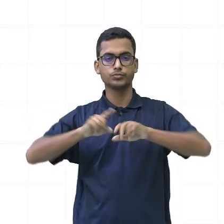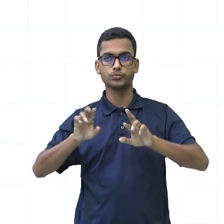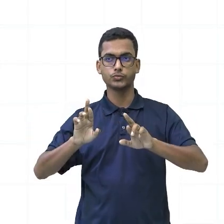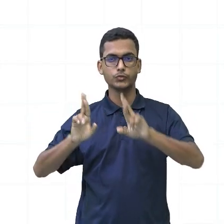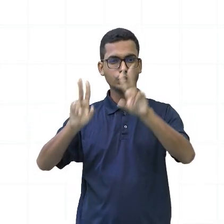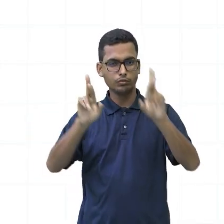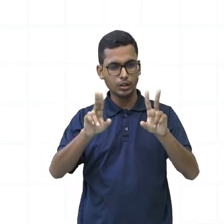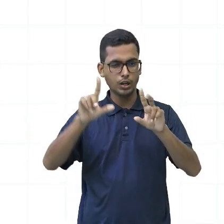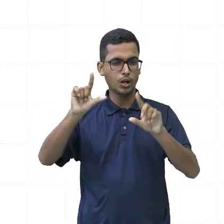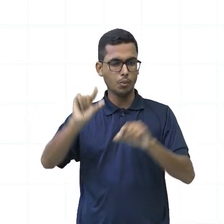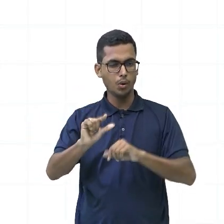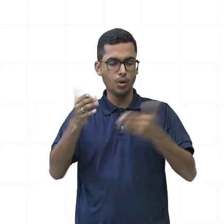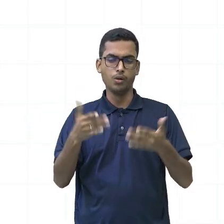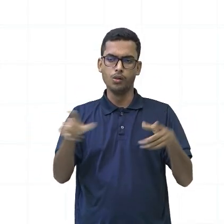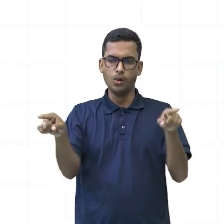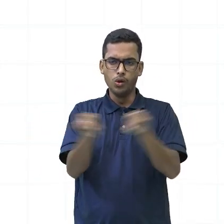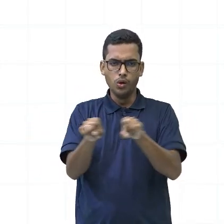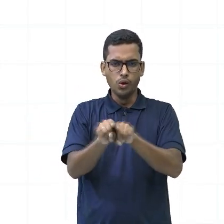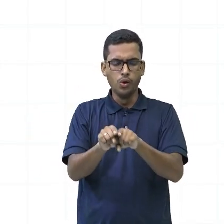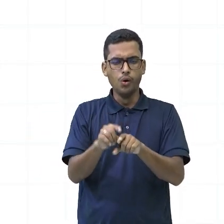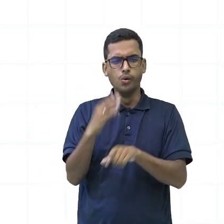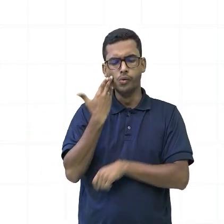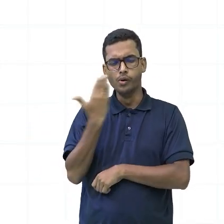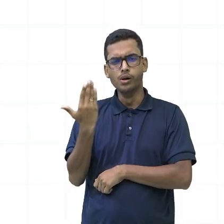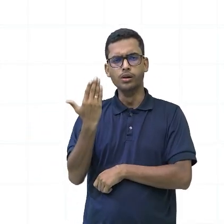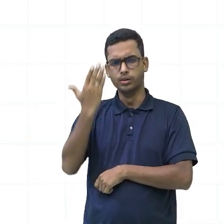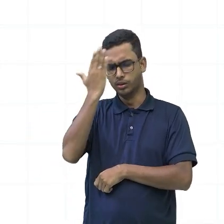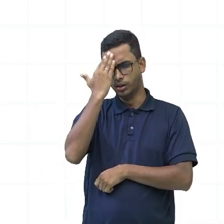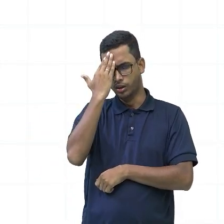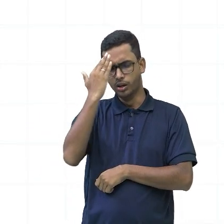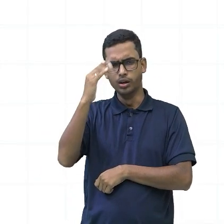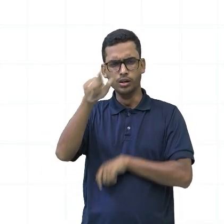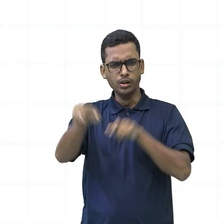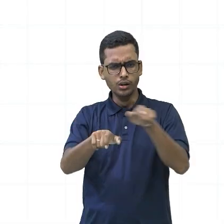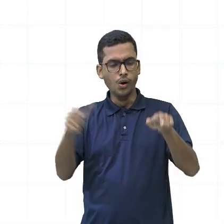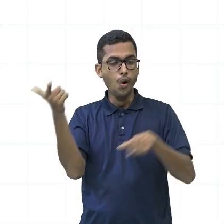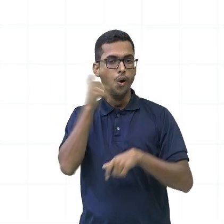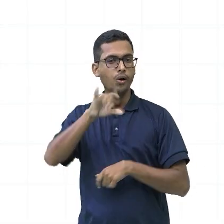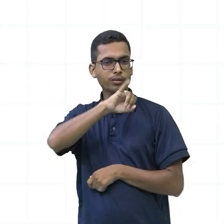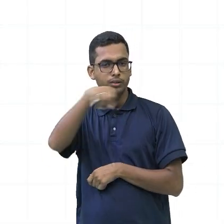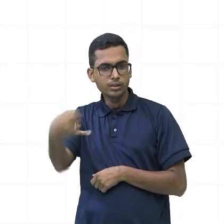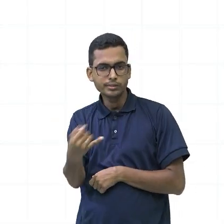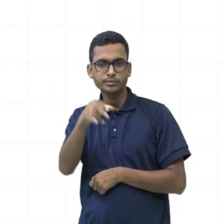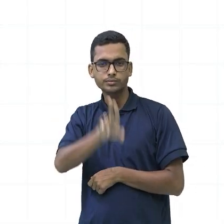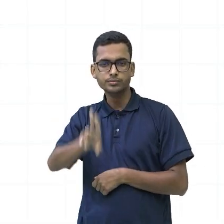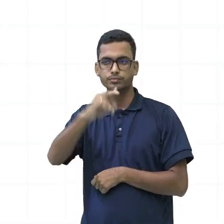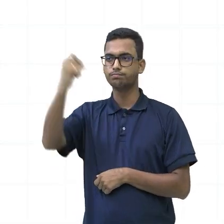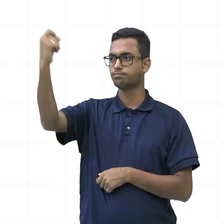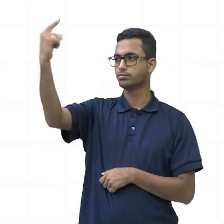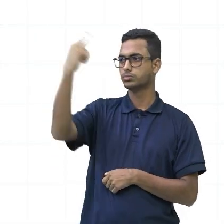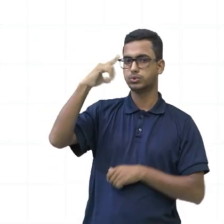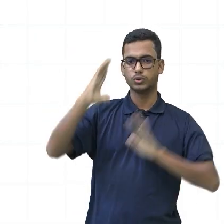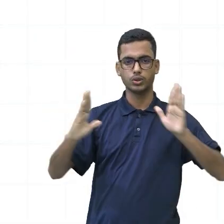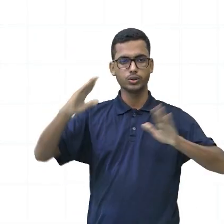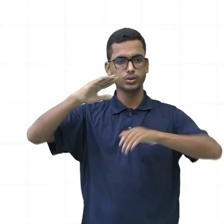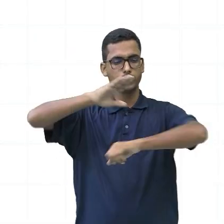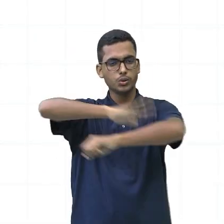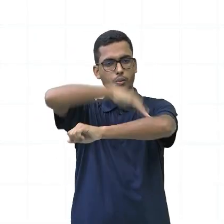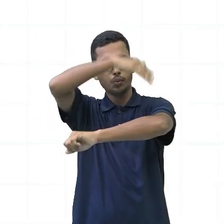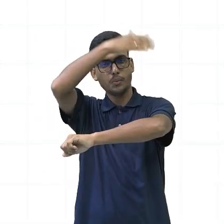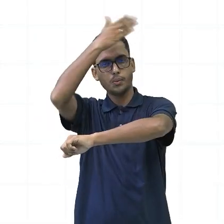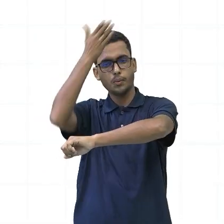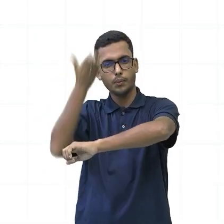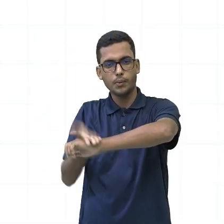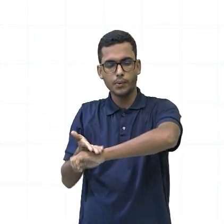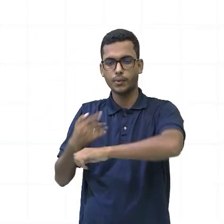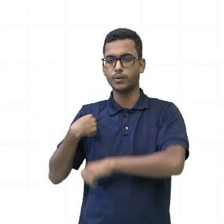como foi dito aí, para que as pessoas pudessem aproveitar melhor a luz do sol ao longo do dia, saindo, né, dos